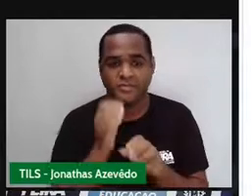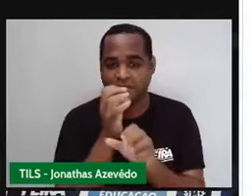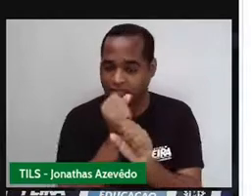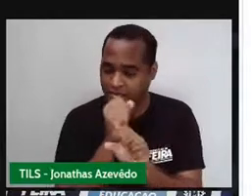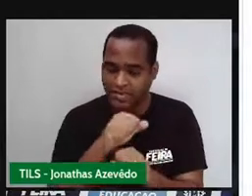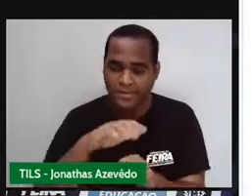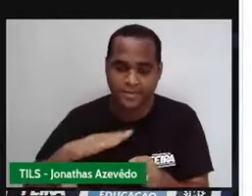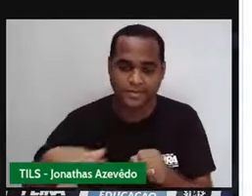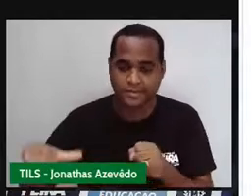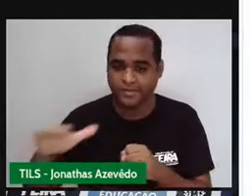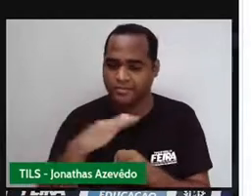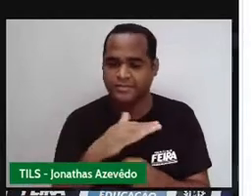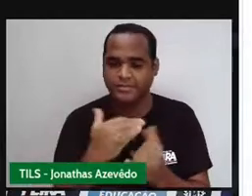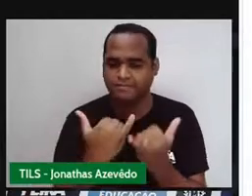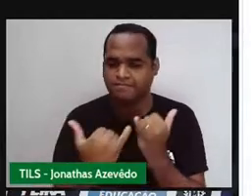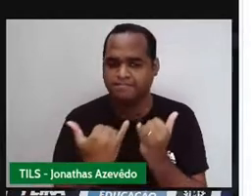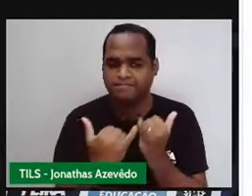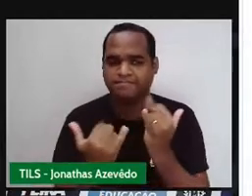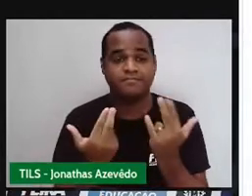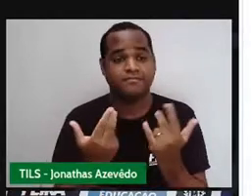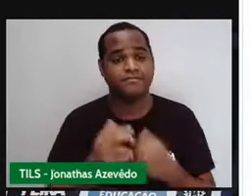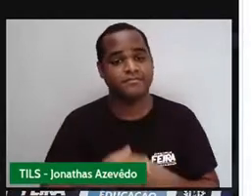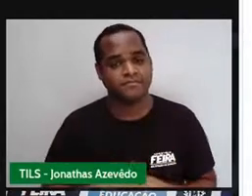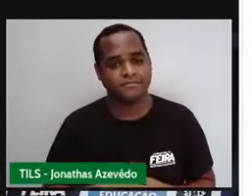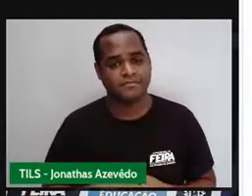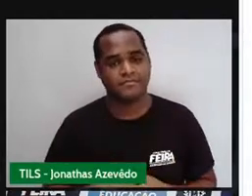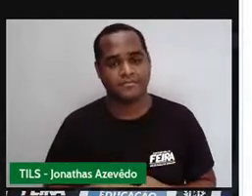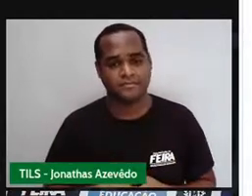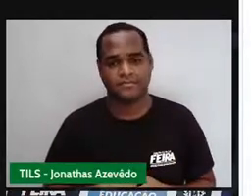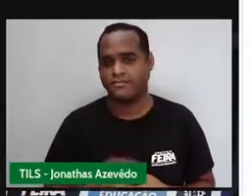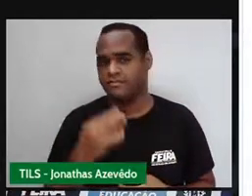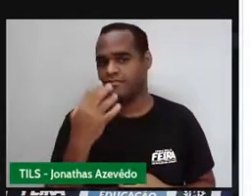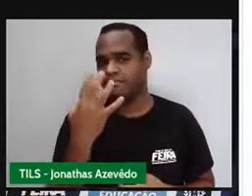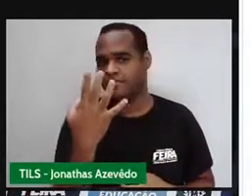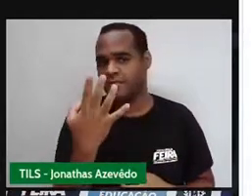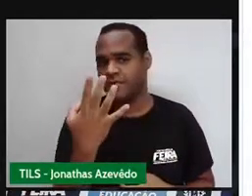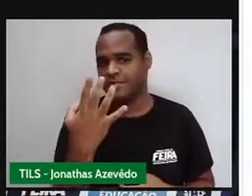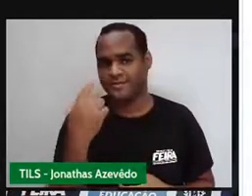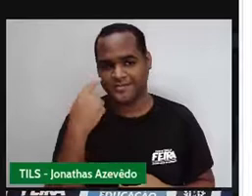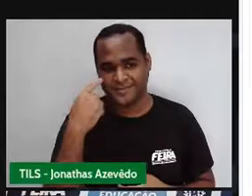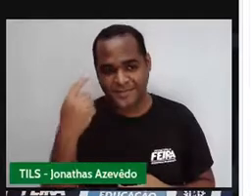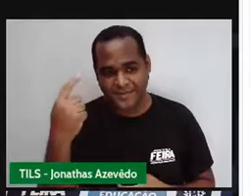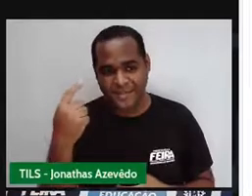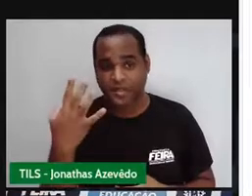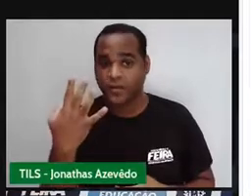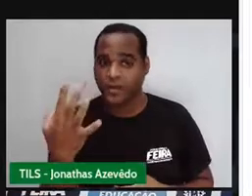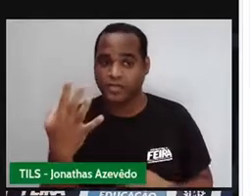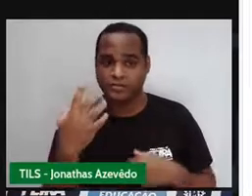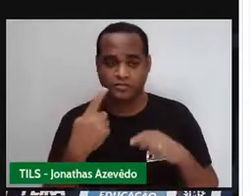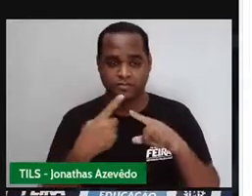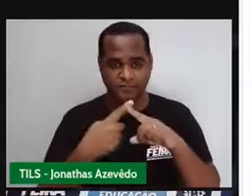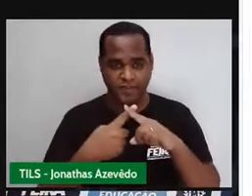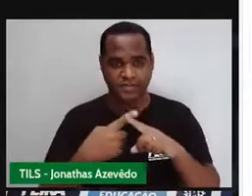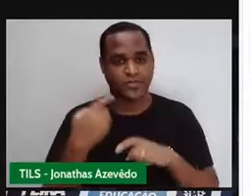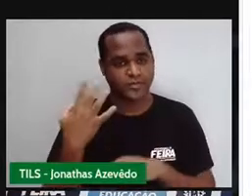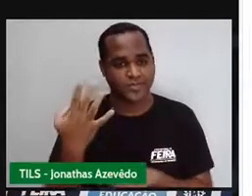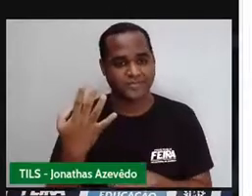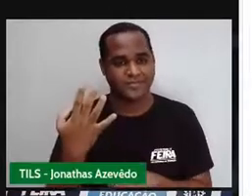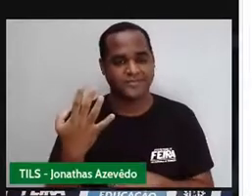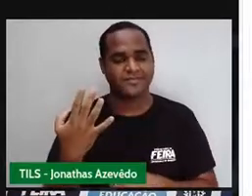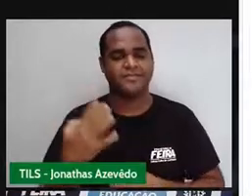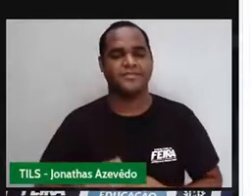de a área vai ser a mesma você vai pegar a altura né o comprimento você escolhe